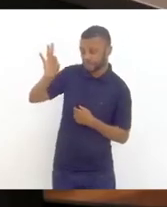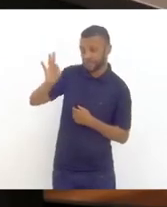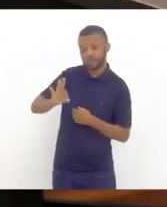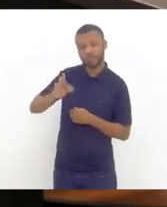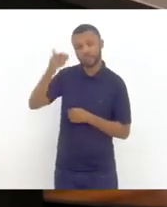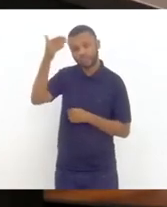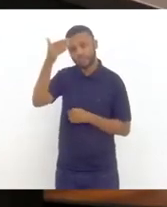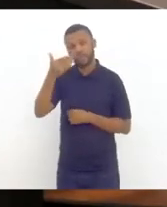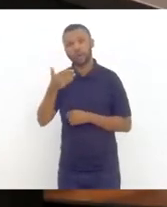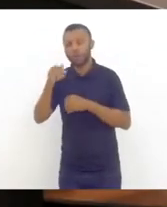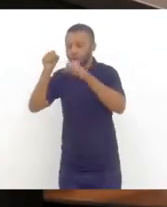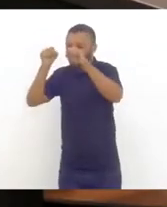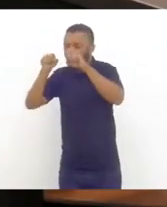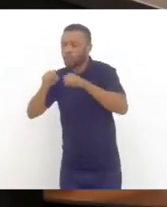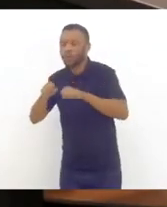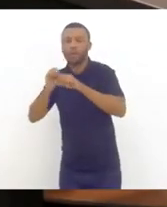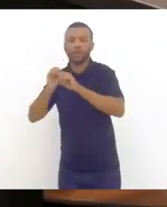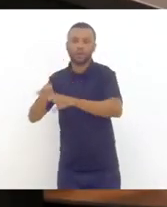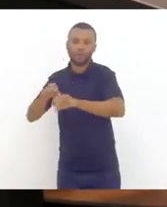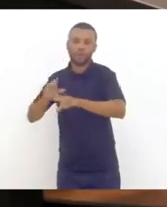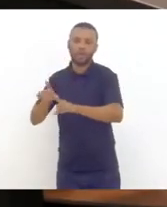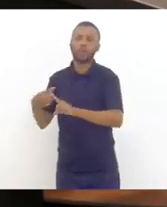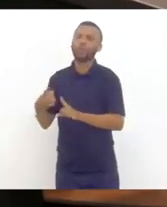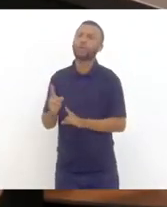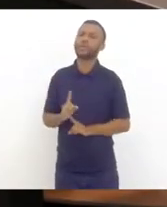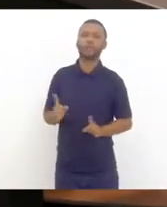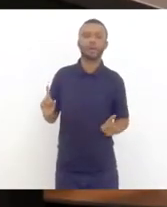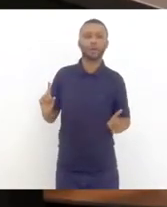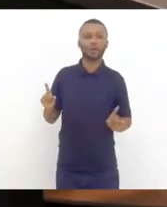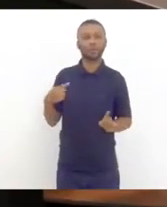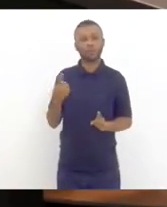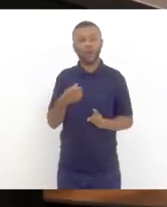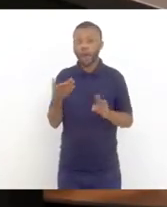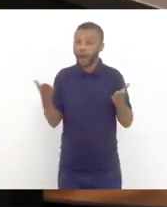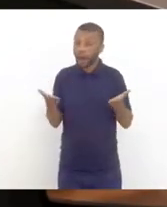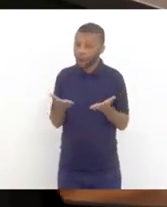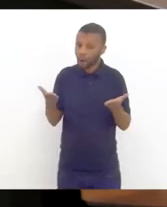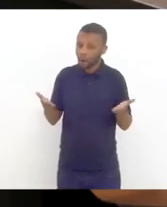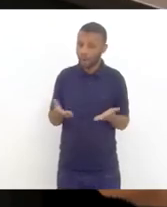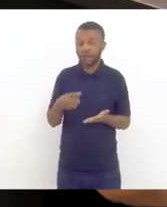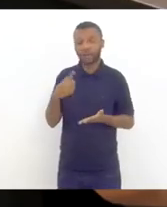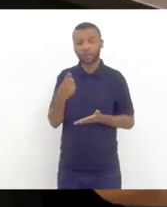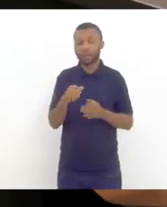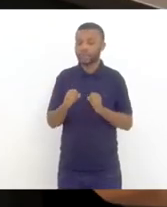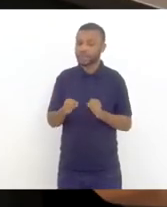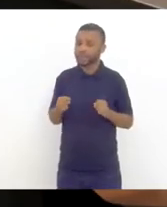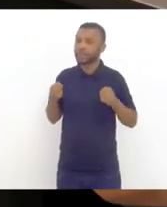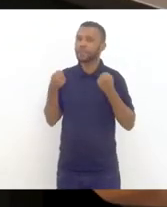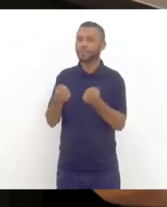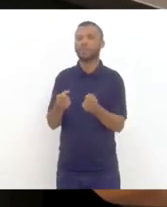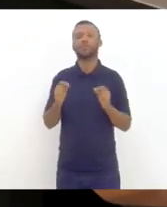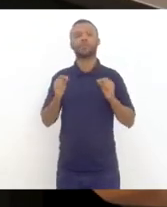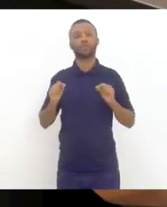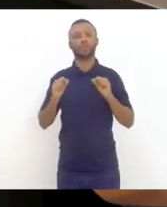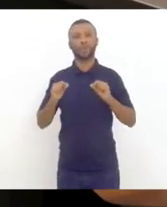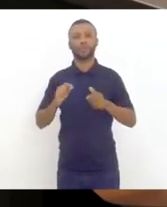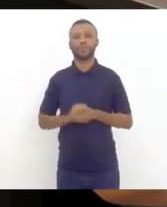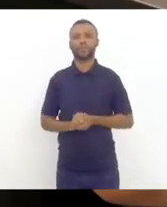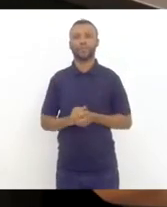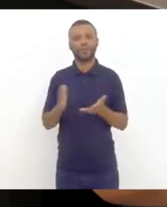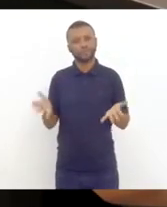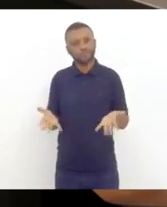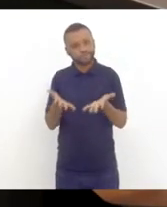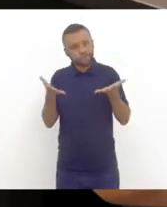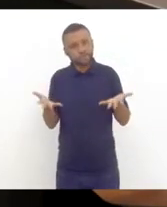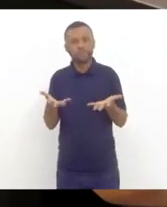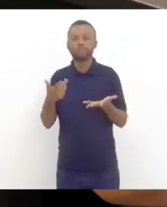revolução da educação no nosso Estado, por que não? Por que a gente não agora defende um incentivo para